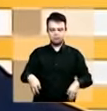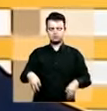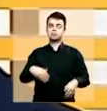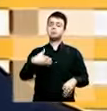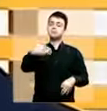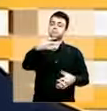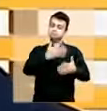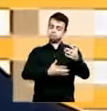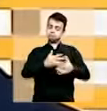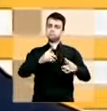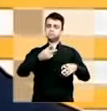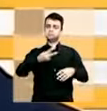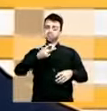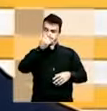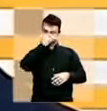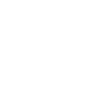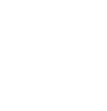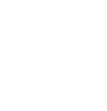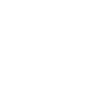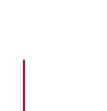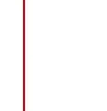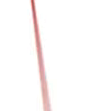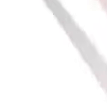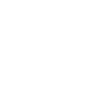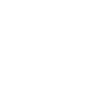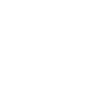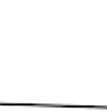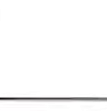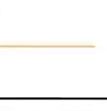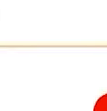diretamente ou indiretamente, vai refletir no seu bolso.